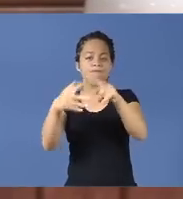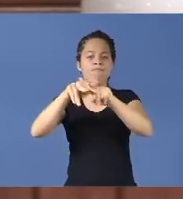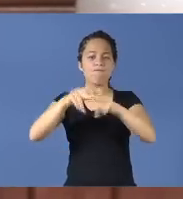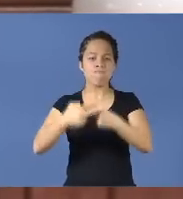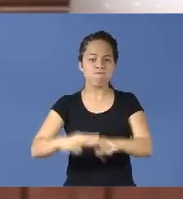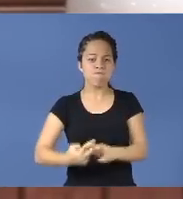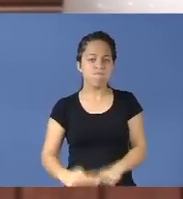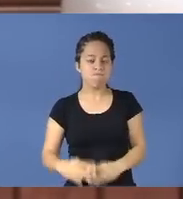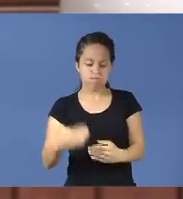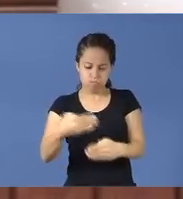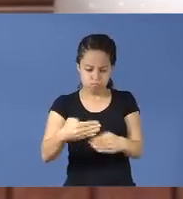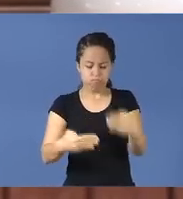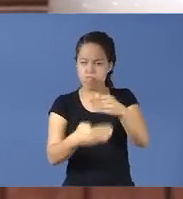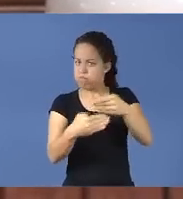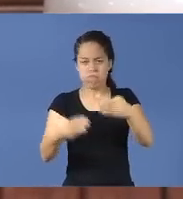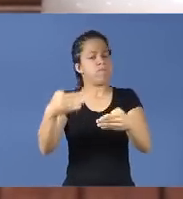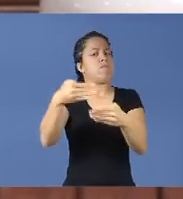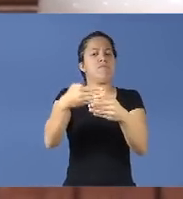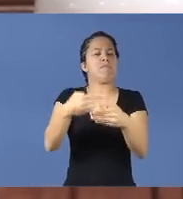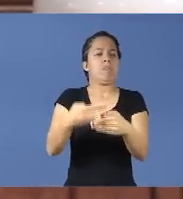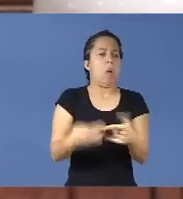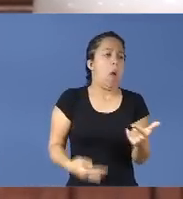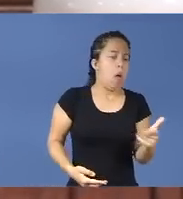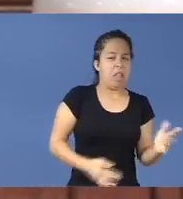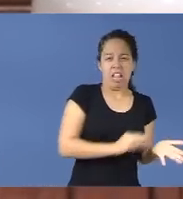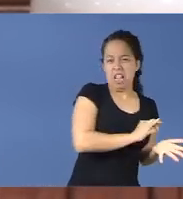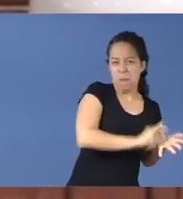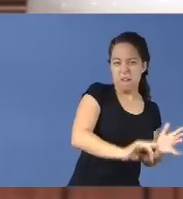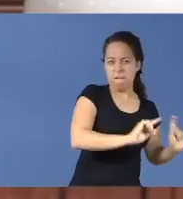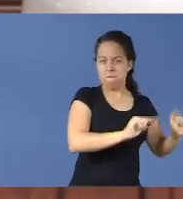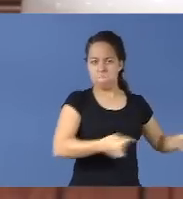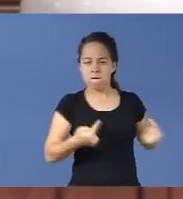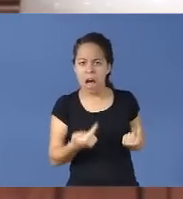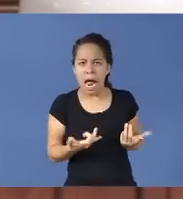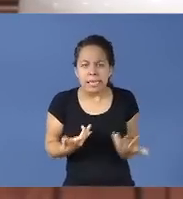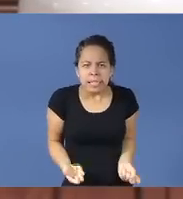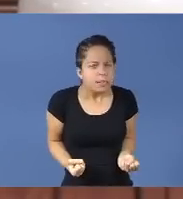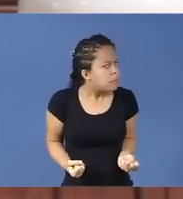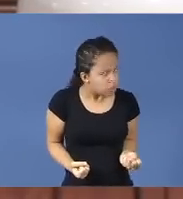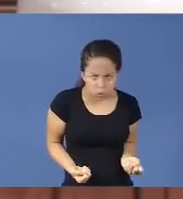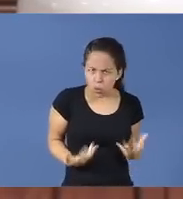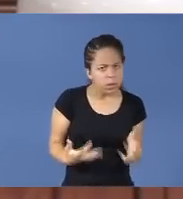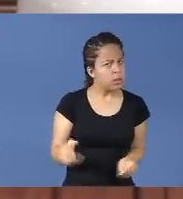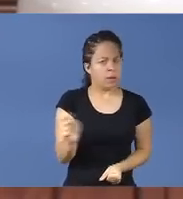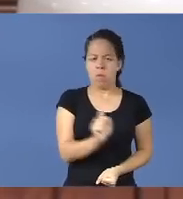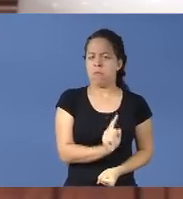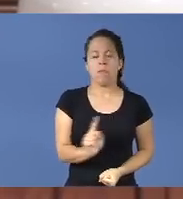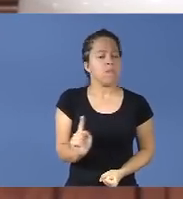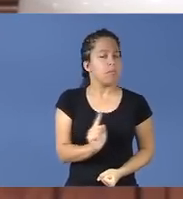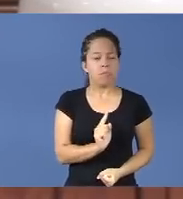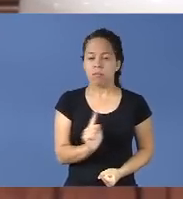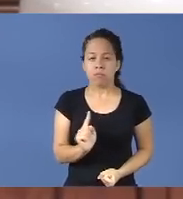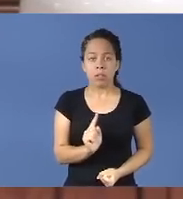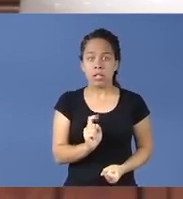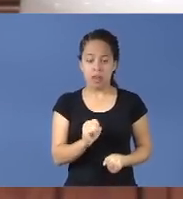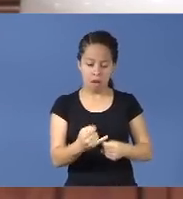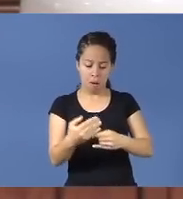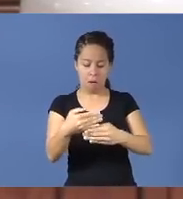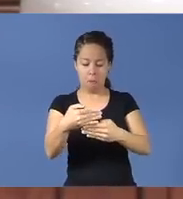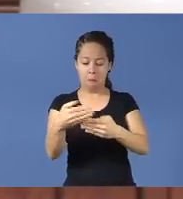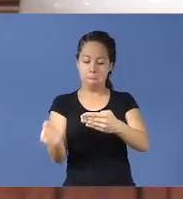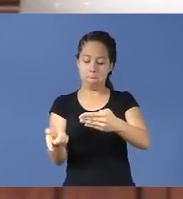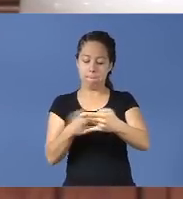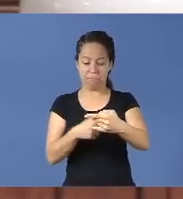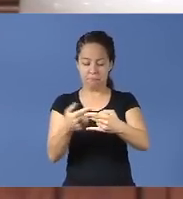nem por Gesei, por nenhum motivo. Nenhum motivo, ninguém vai abrir brecha. A brecha que foi aberta é